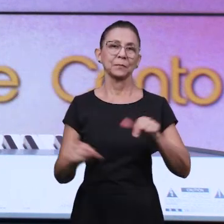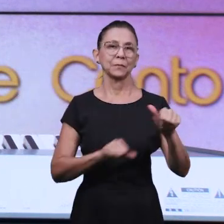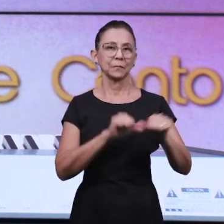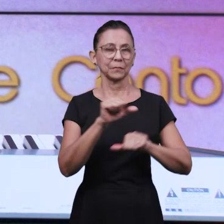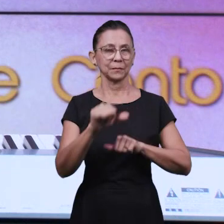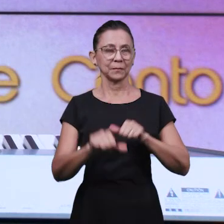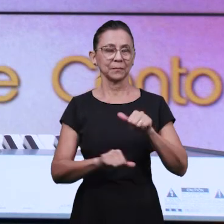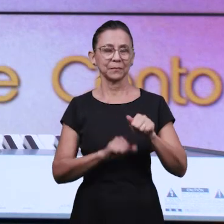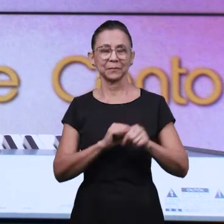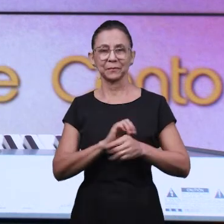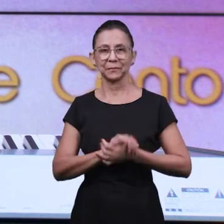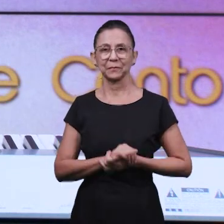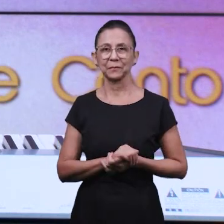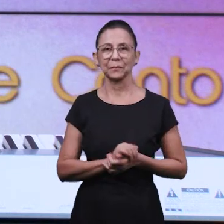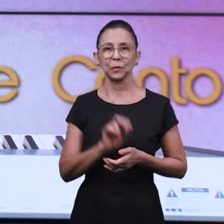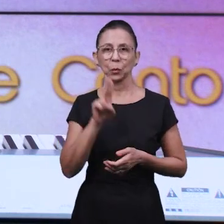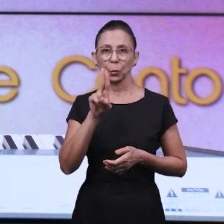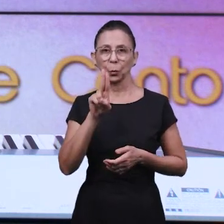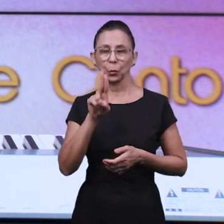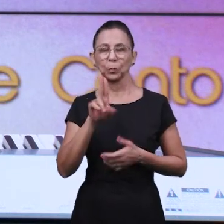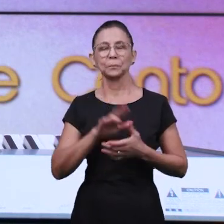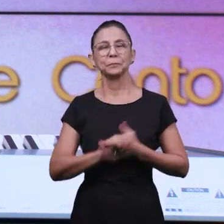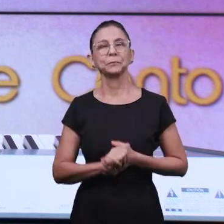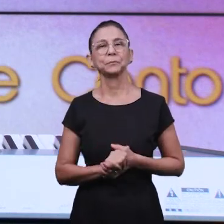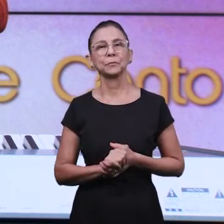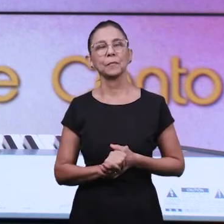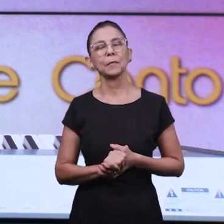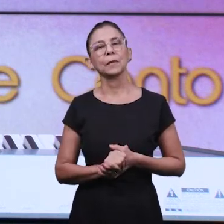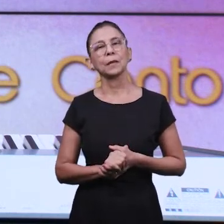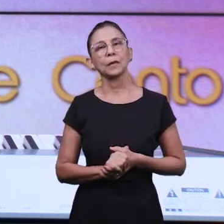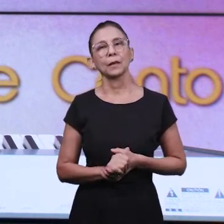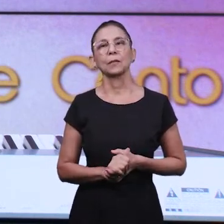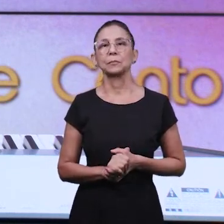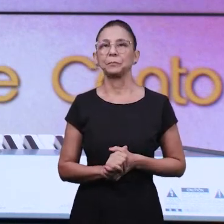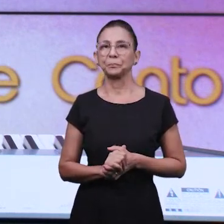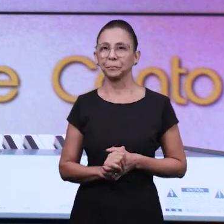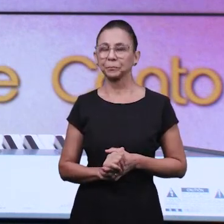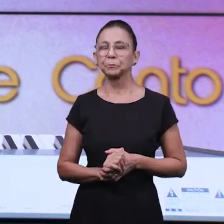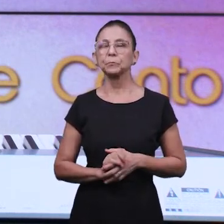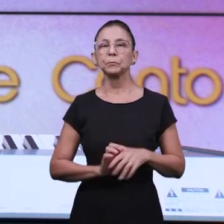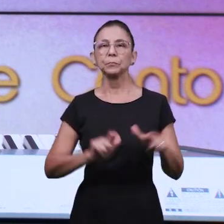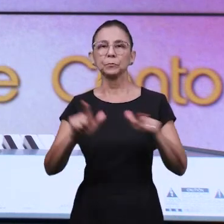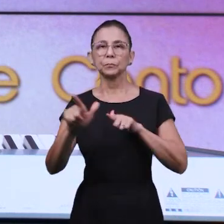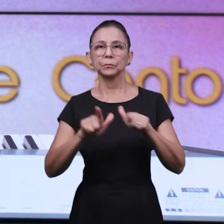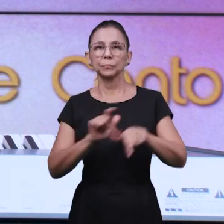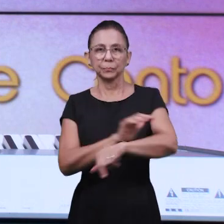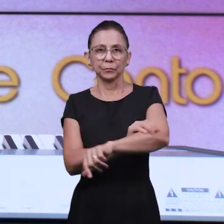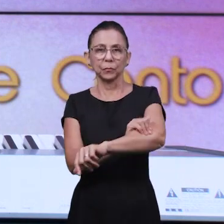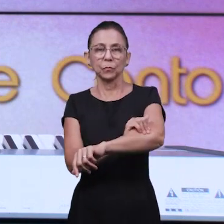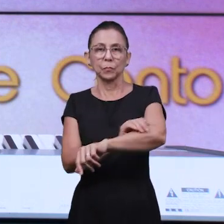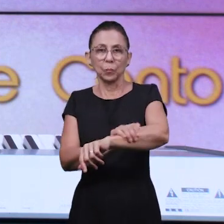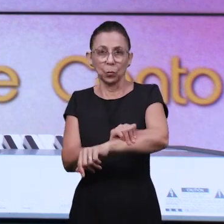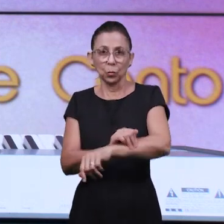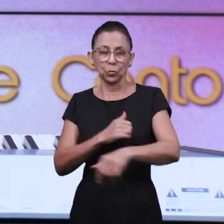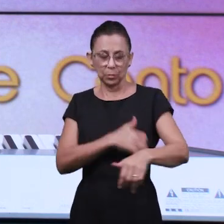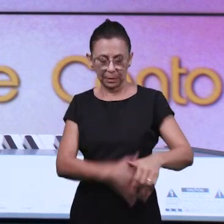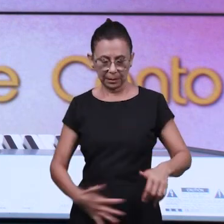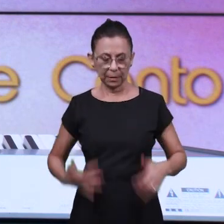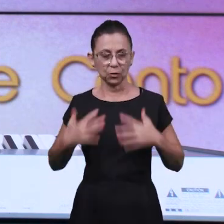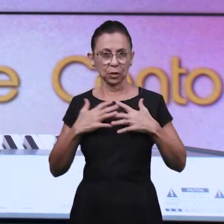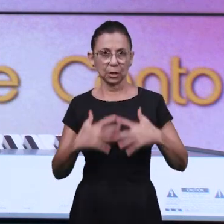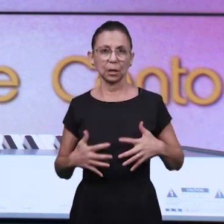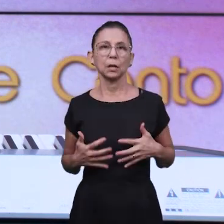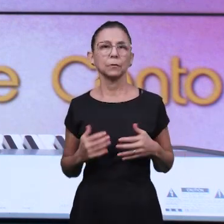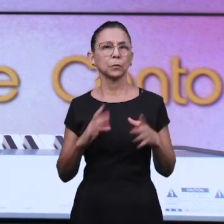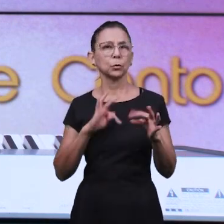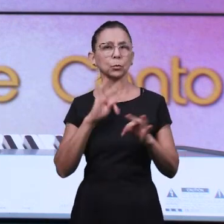Vamos mudar para U. U. Além da atividade muscular, tudo isso, todo esse